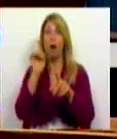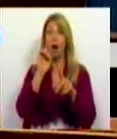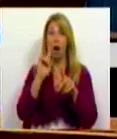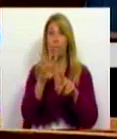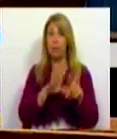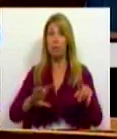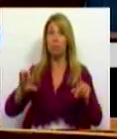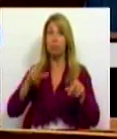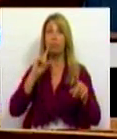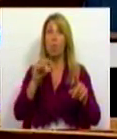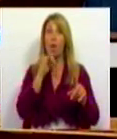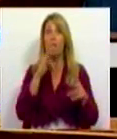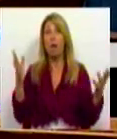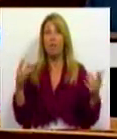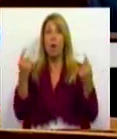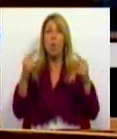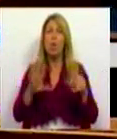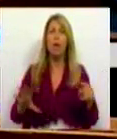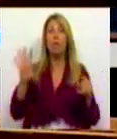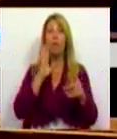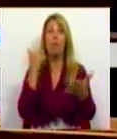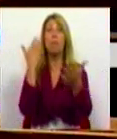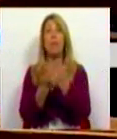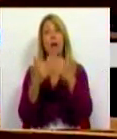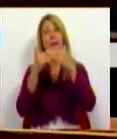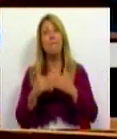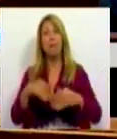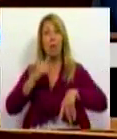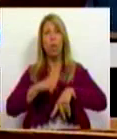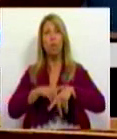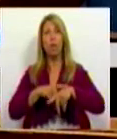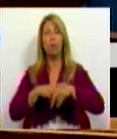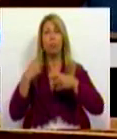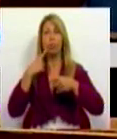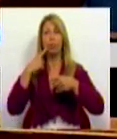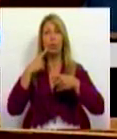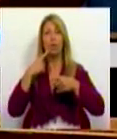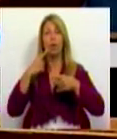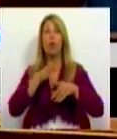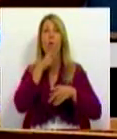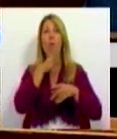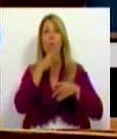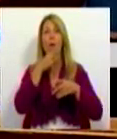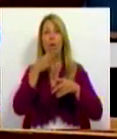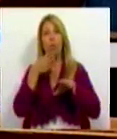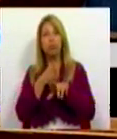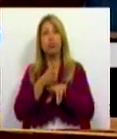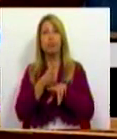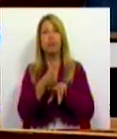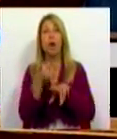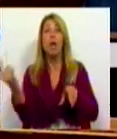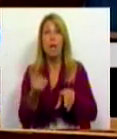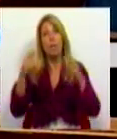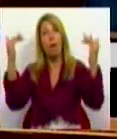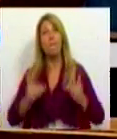temos para diminuir os tempos de circulação. E isto também, atendendo a que a superestrutura já está concluída, fica